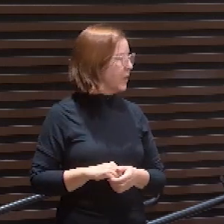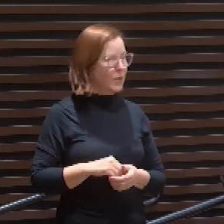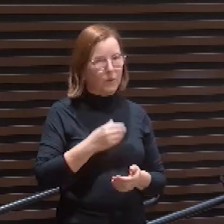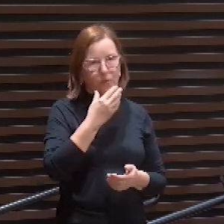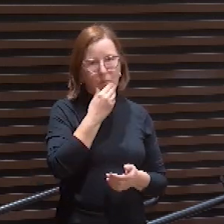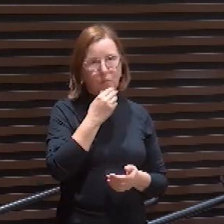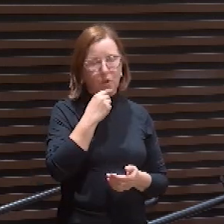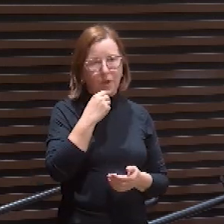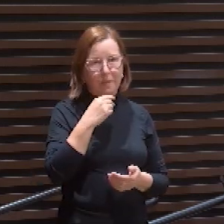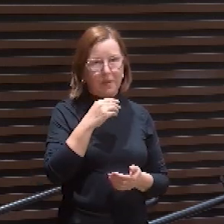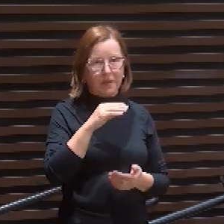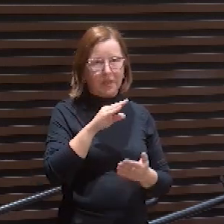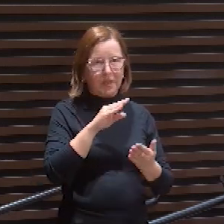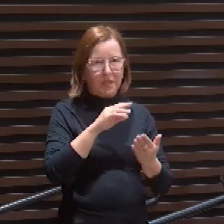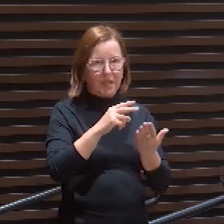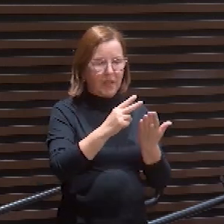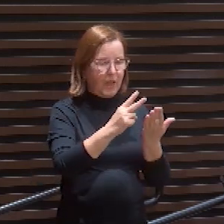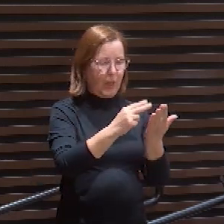da